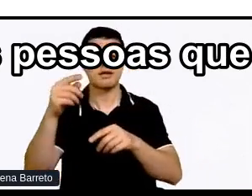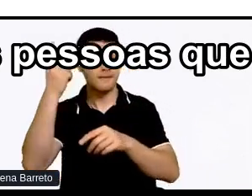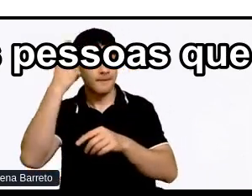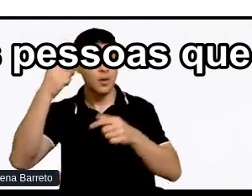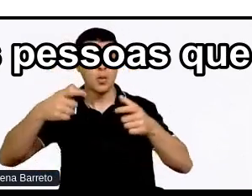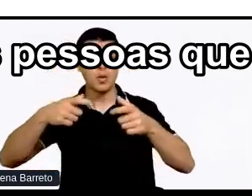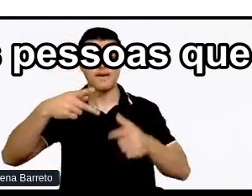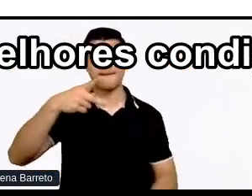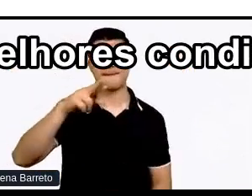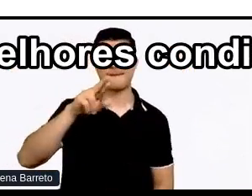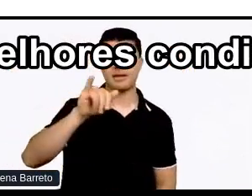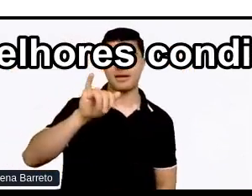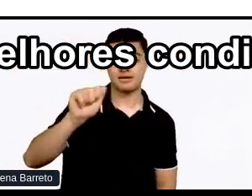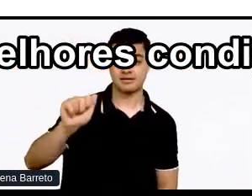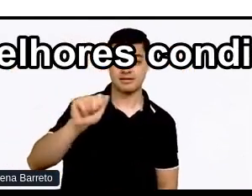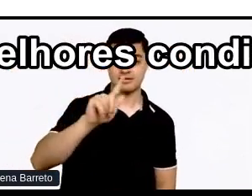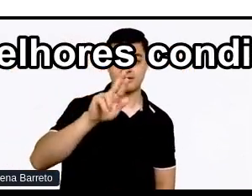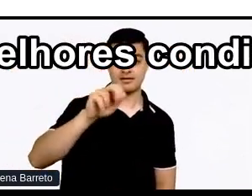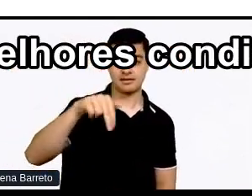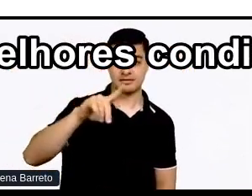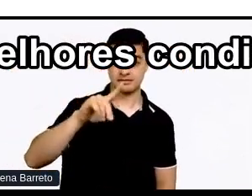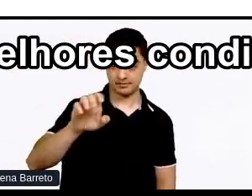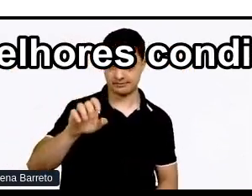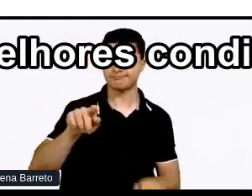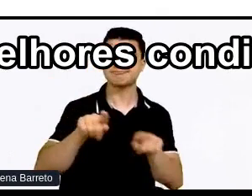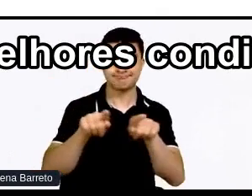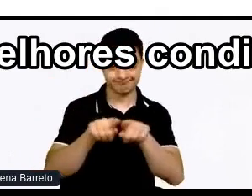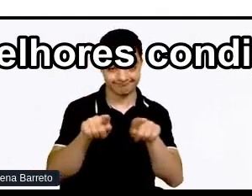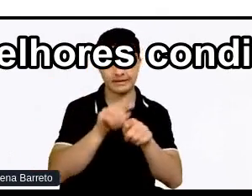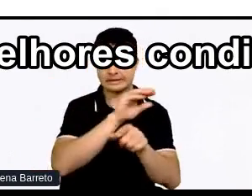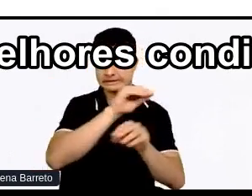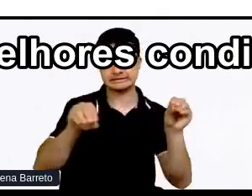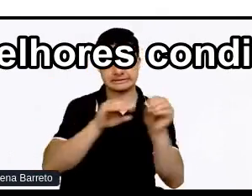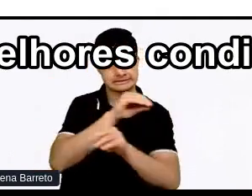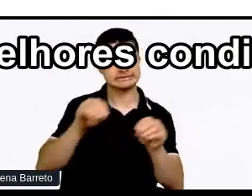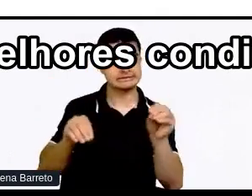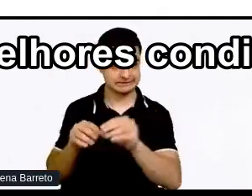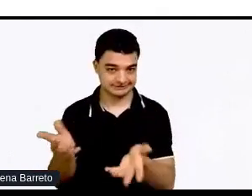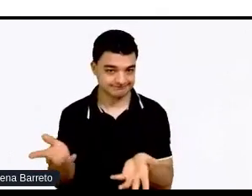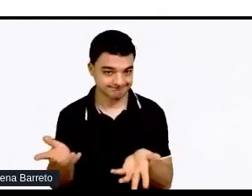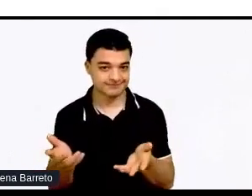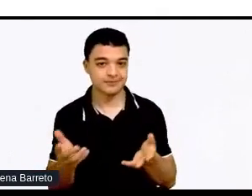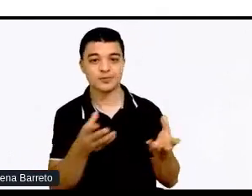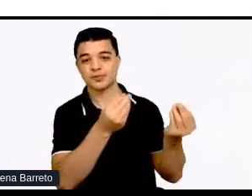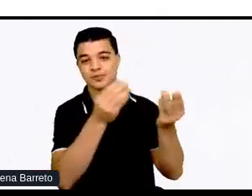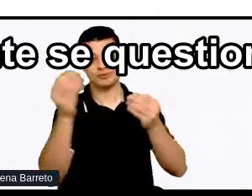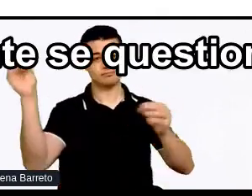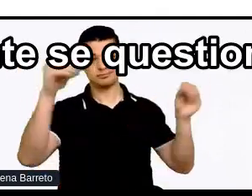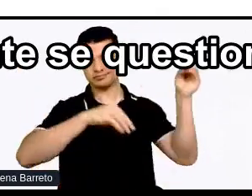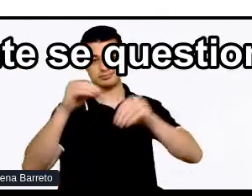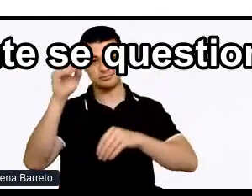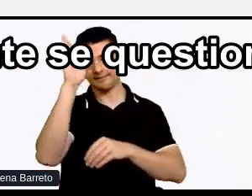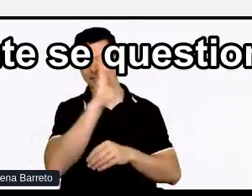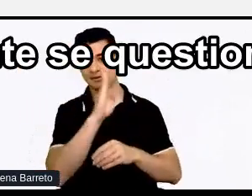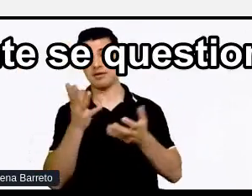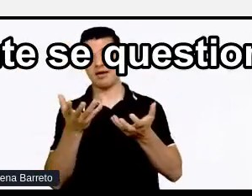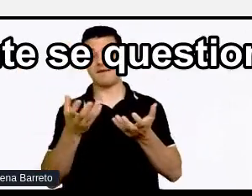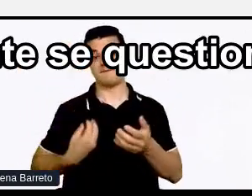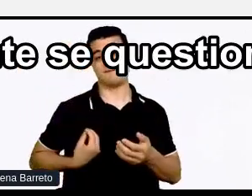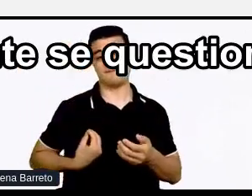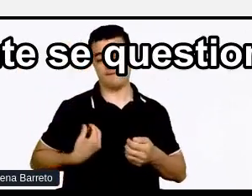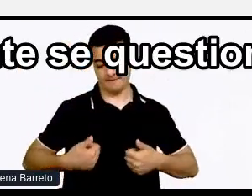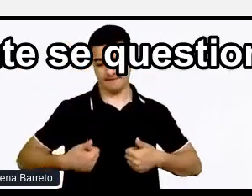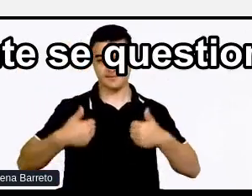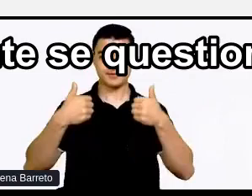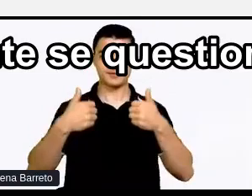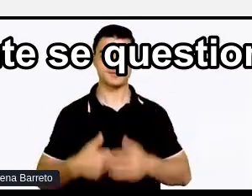saem do seu lugar de origem, né, para vir buscar melhores condições também aqui no Brasil. E aí a gente se